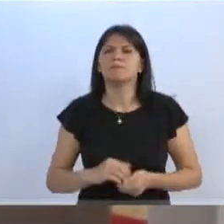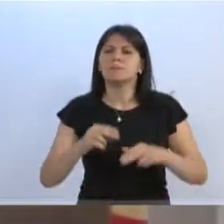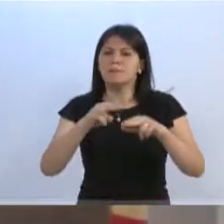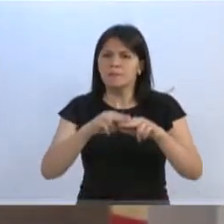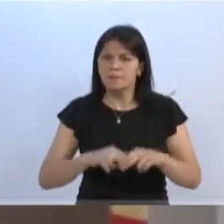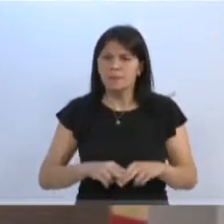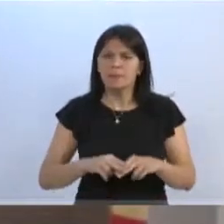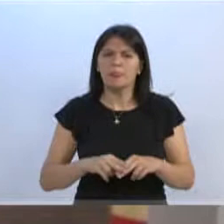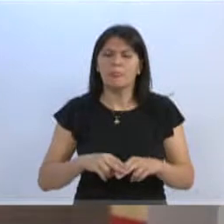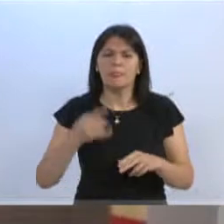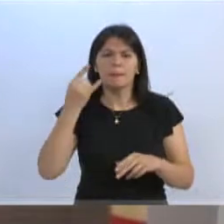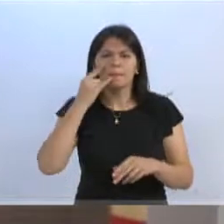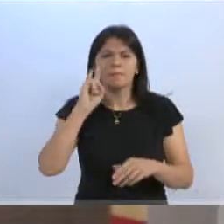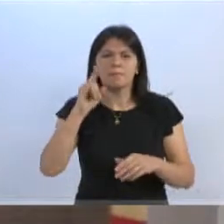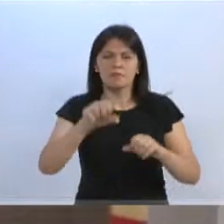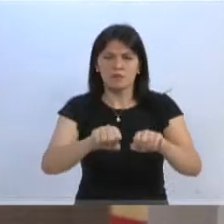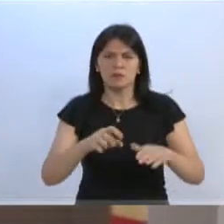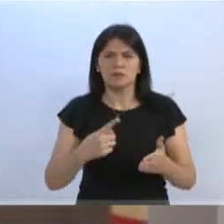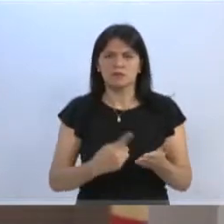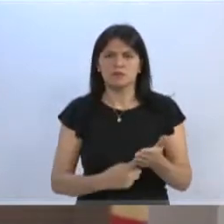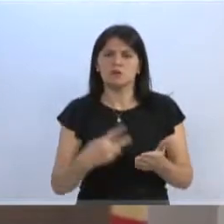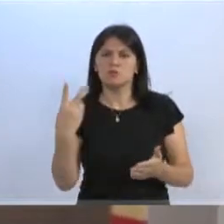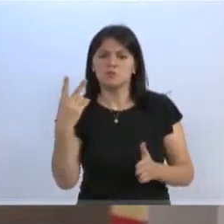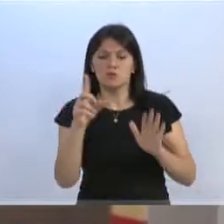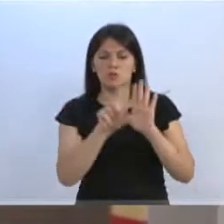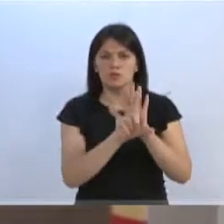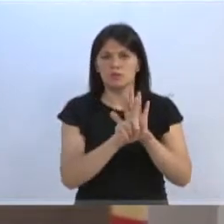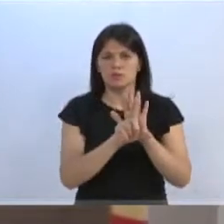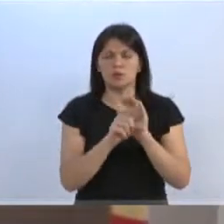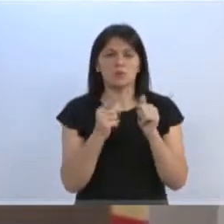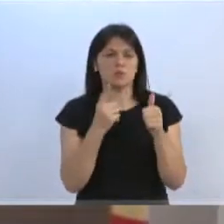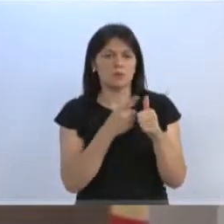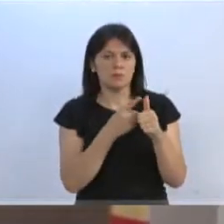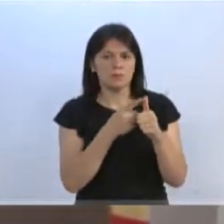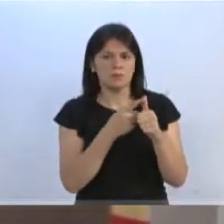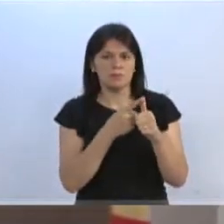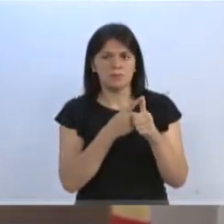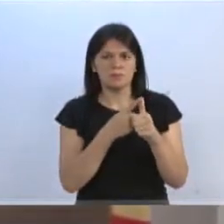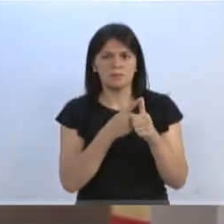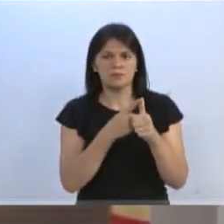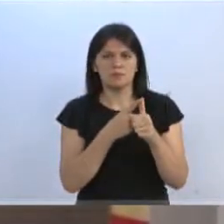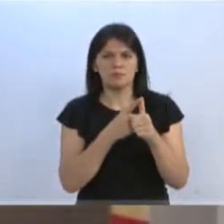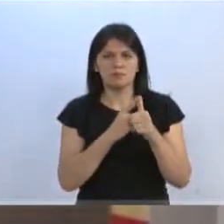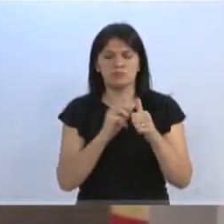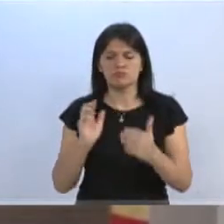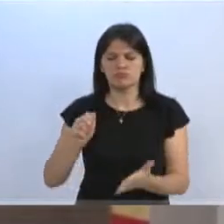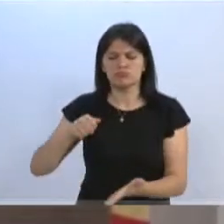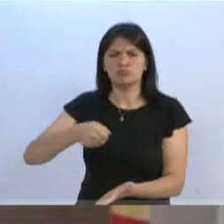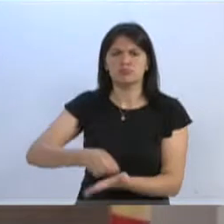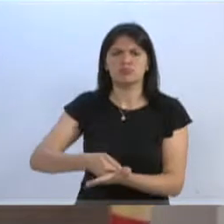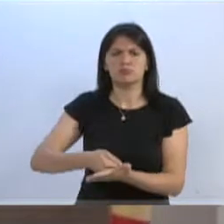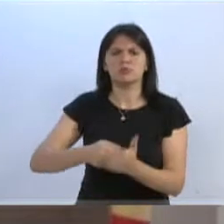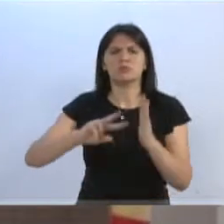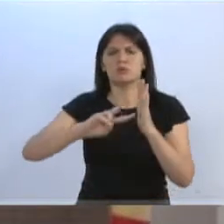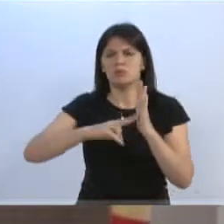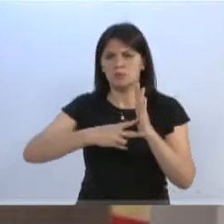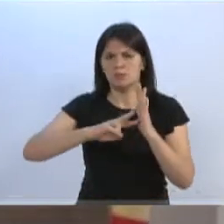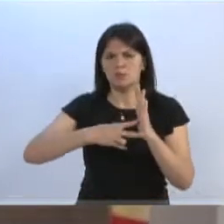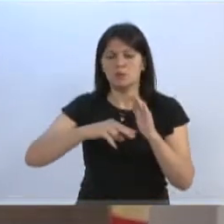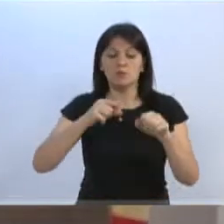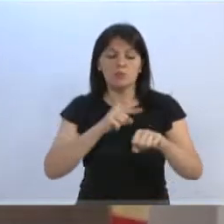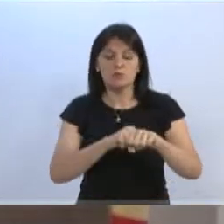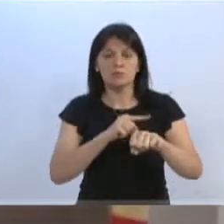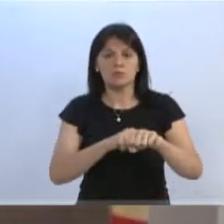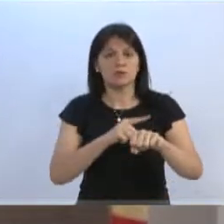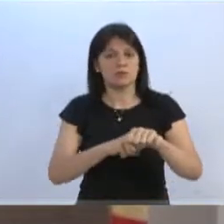protocolei, na última sessão, 2 leis, vereador Caminha. Uma, no sentido de impor ao PROCON um